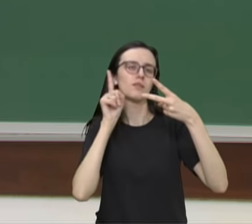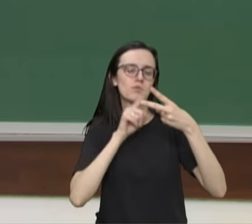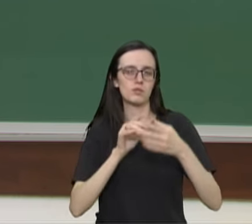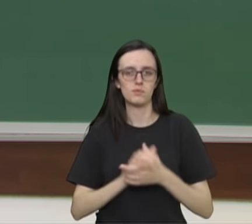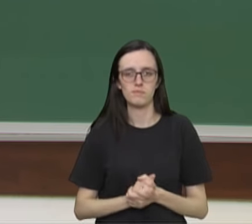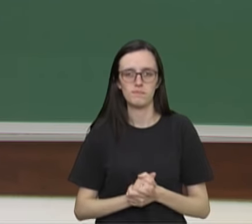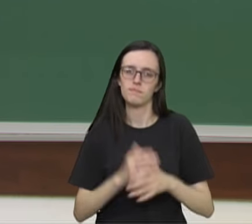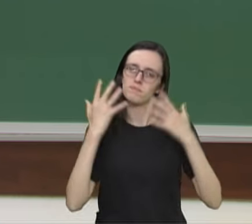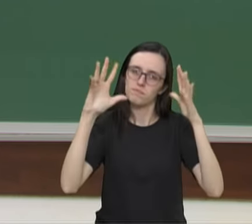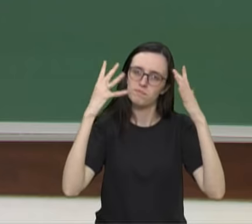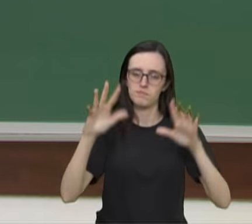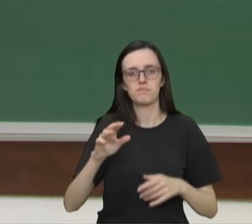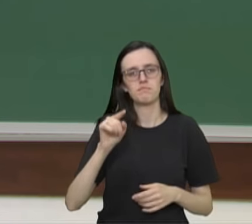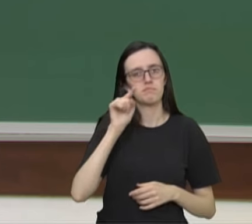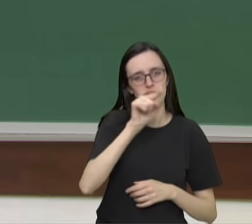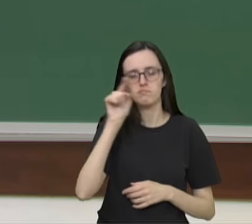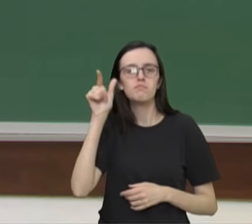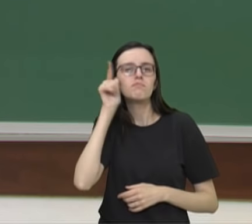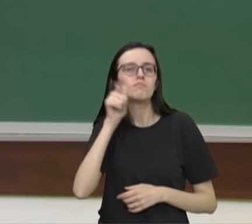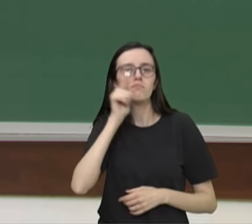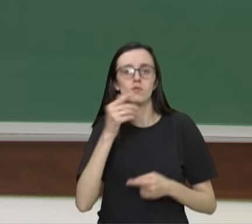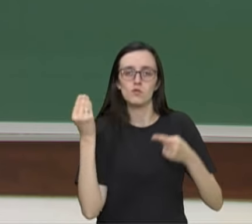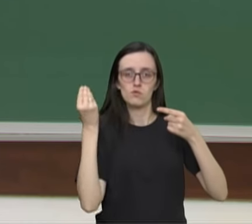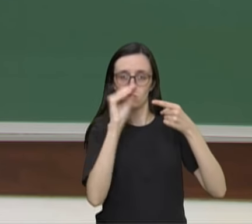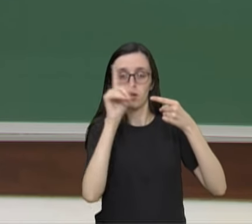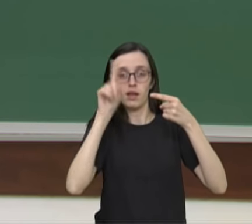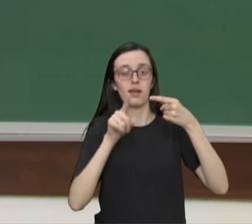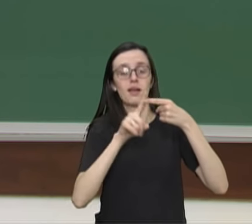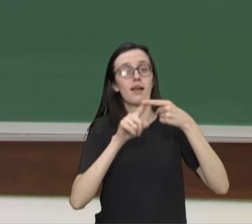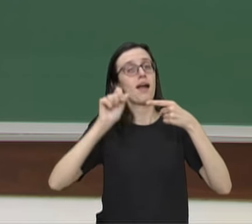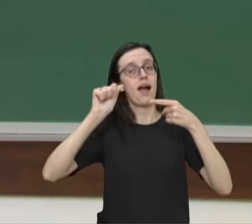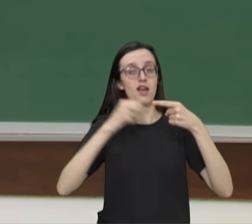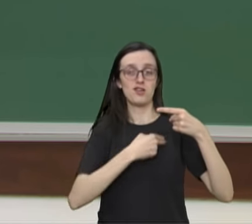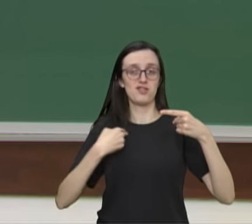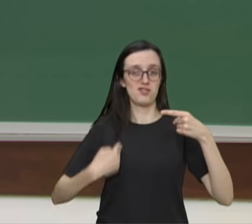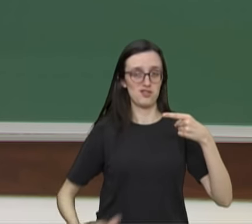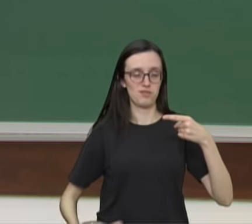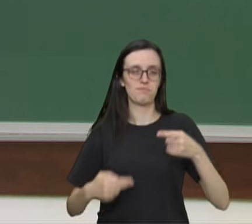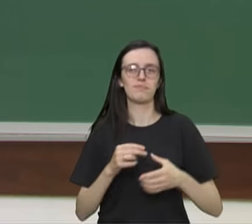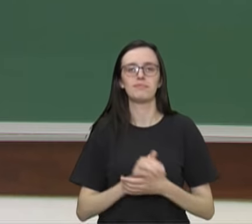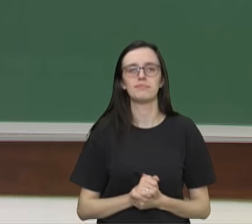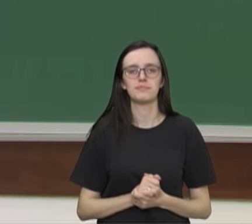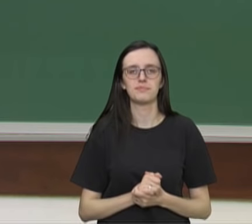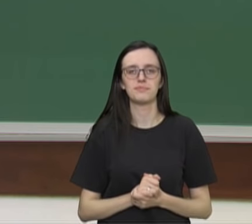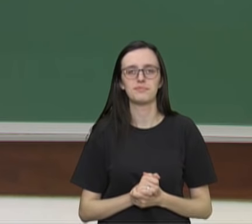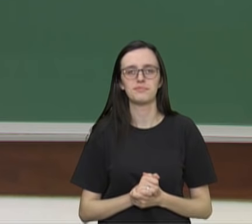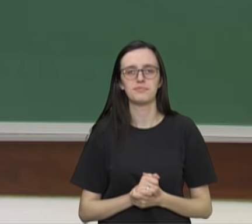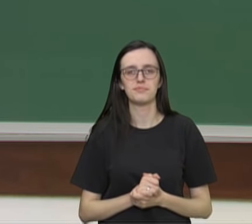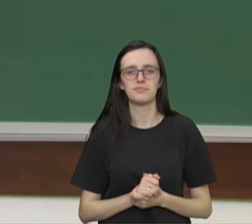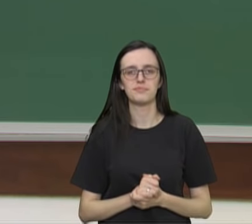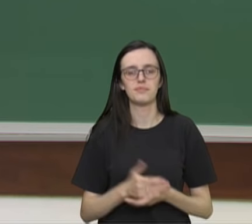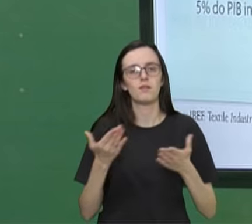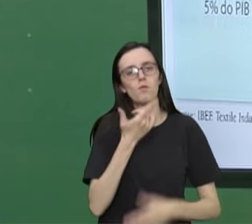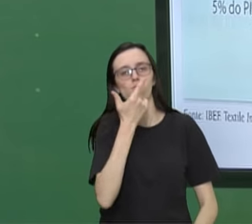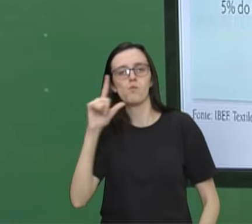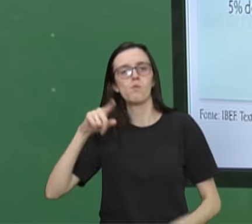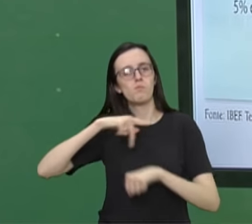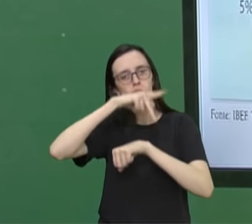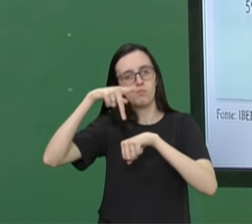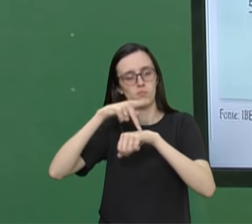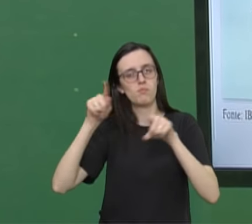parabéns para aquele para aquela que colocou alternativa a faxina tá ok e no outro